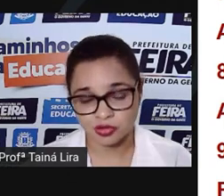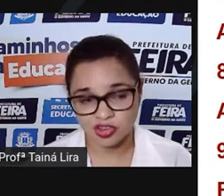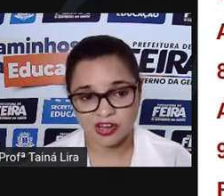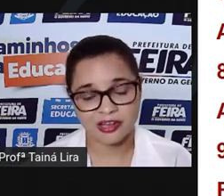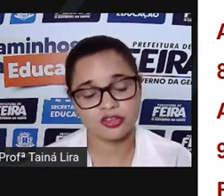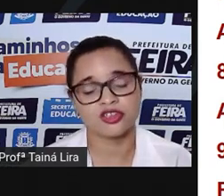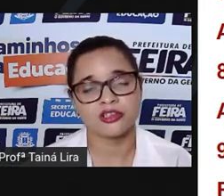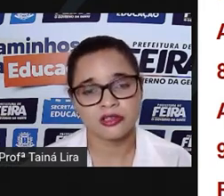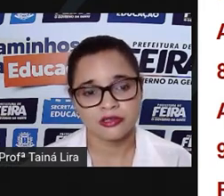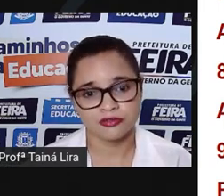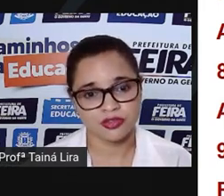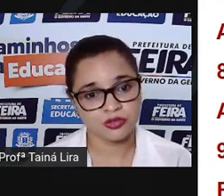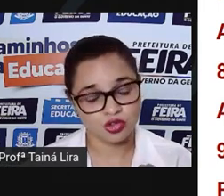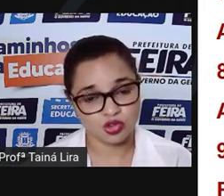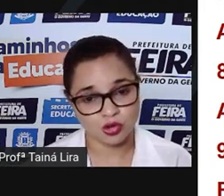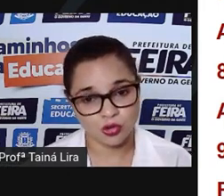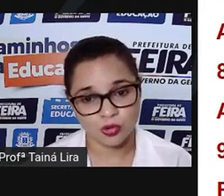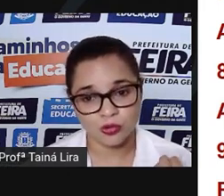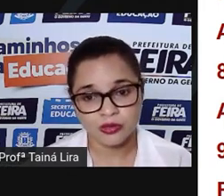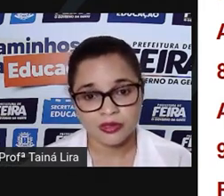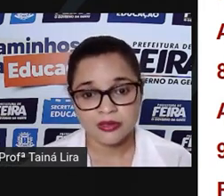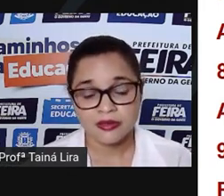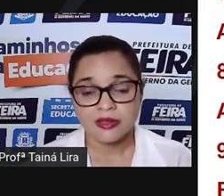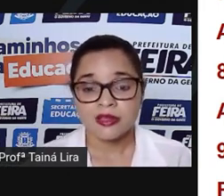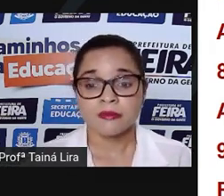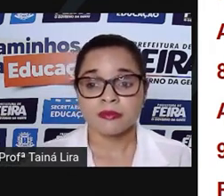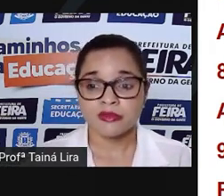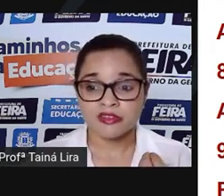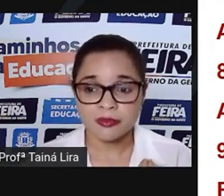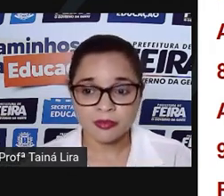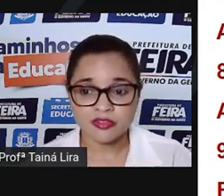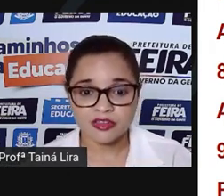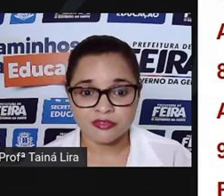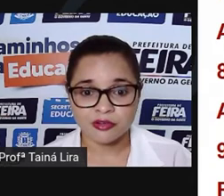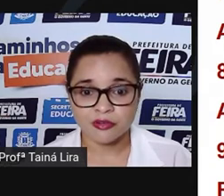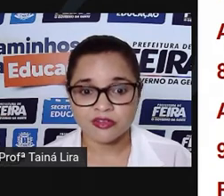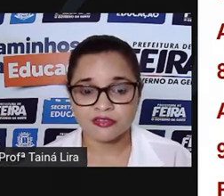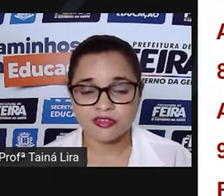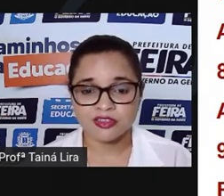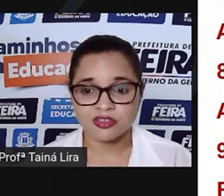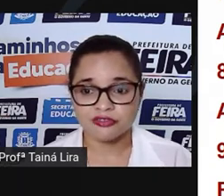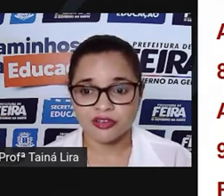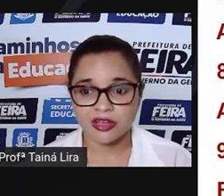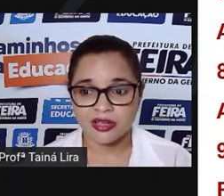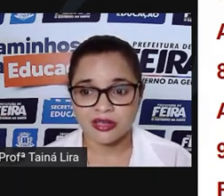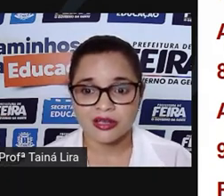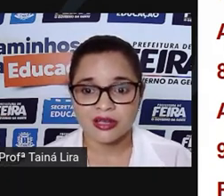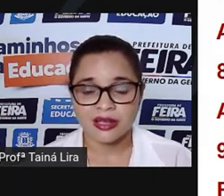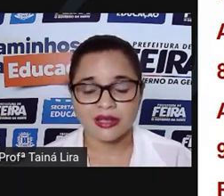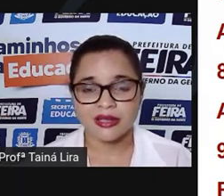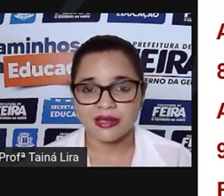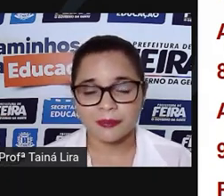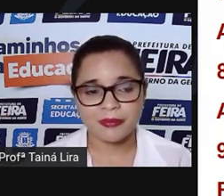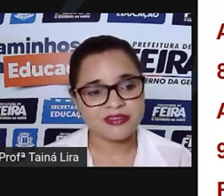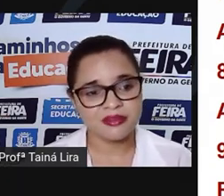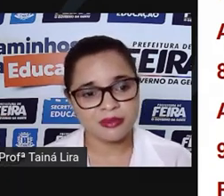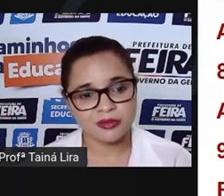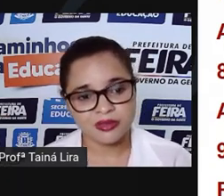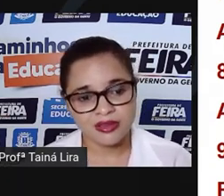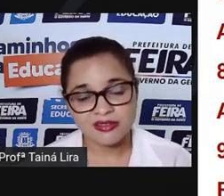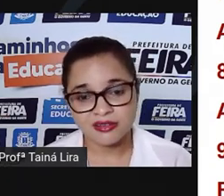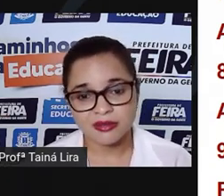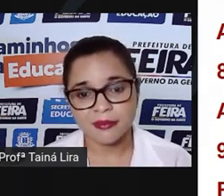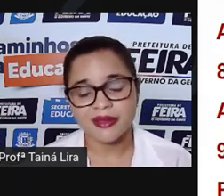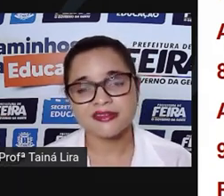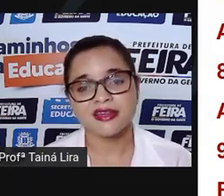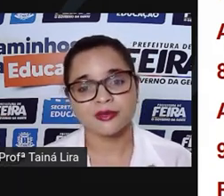chamar aí no chat, viu, do jogo. Se possível, ou se você estiver percebendo que